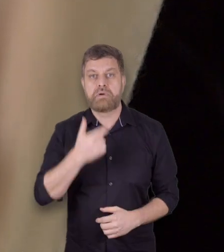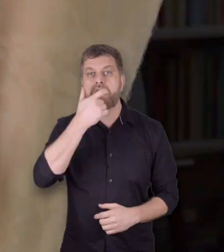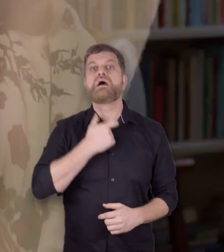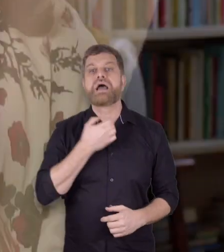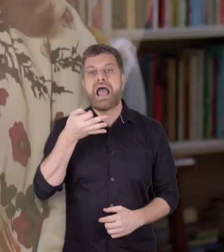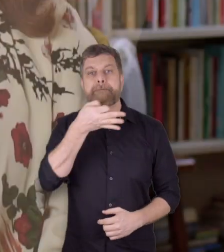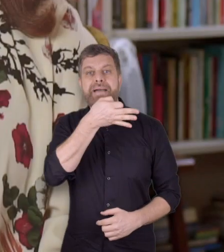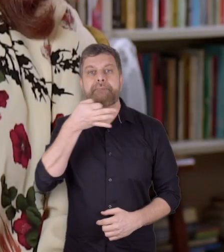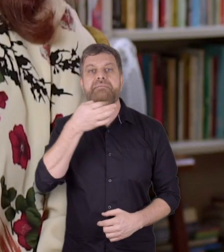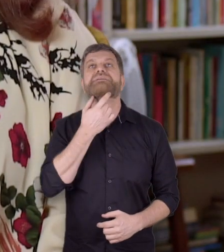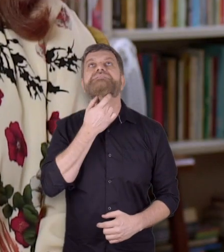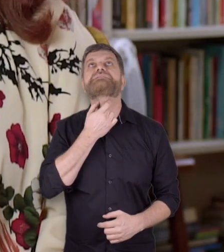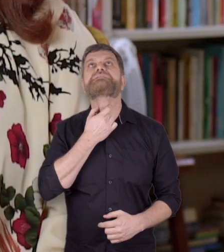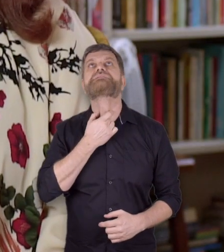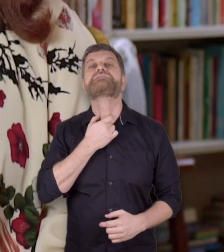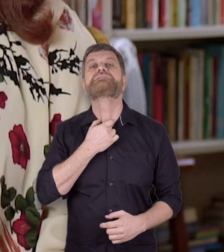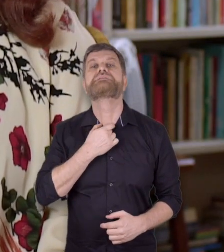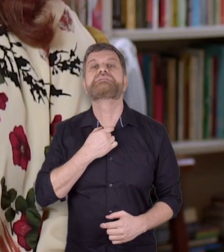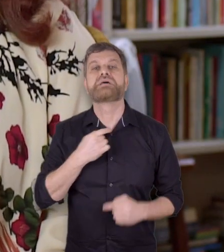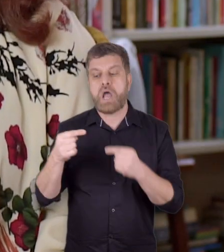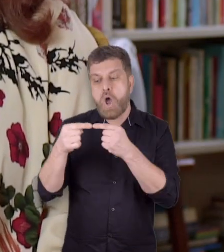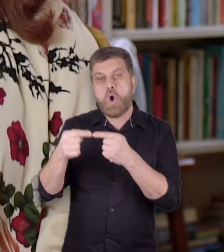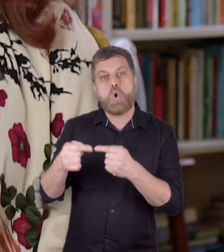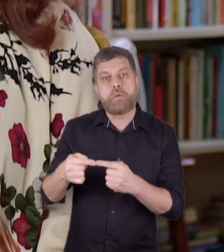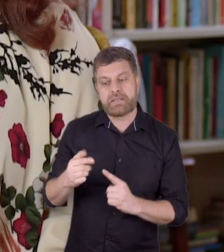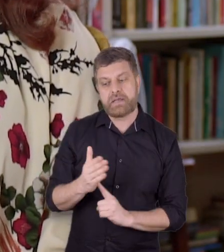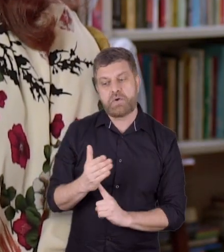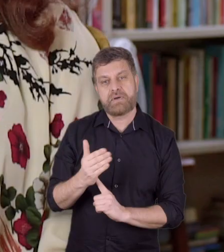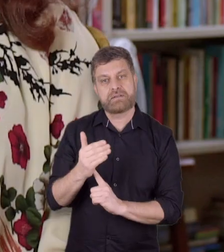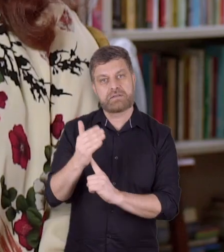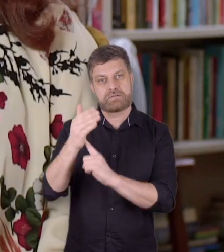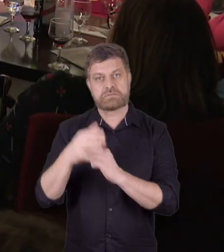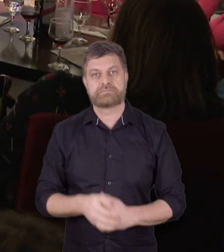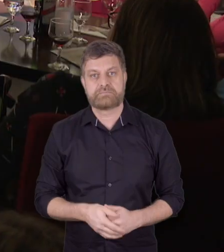fonador. O aparelho fonador é uma espécie de